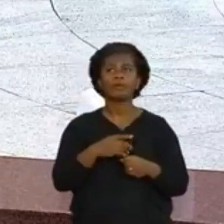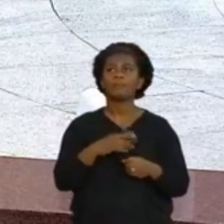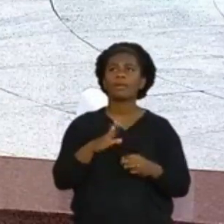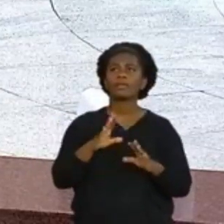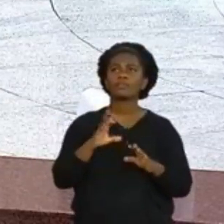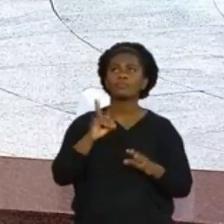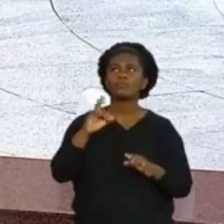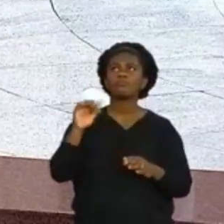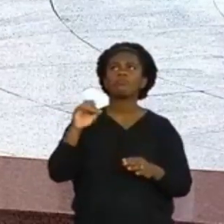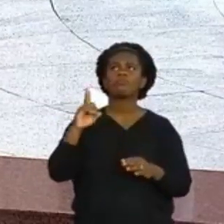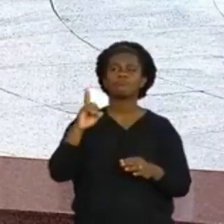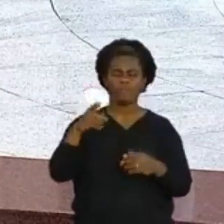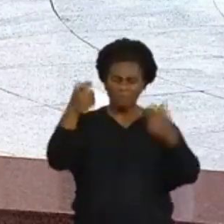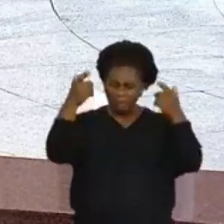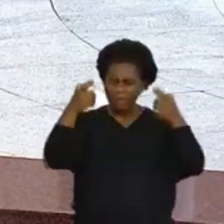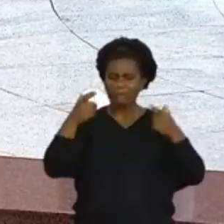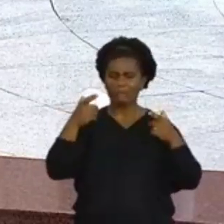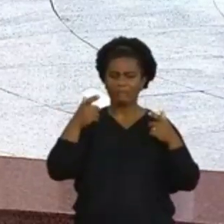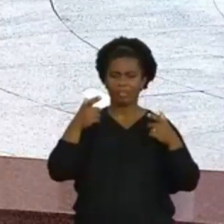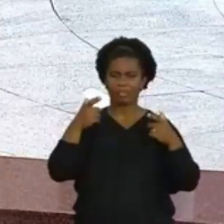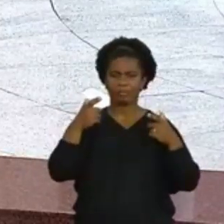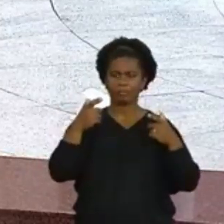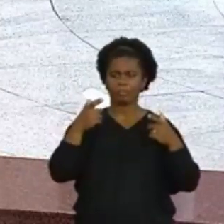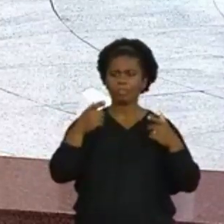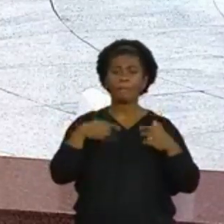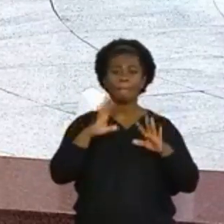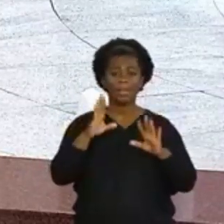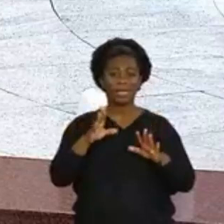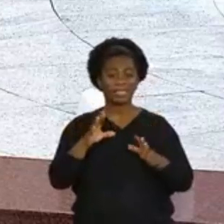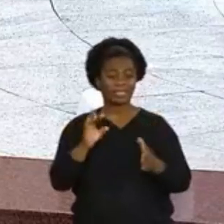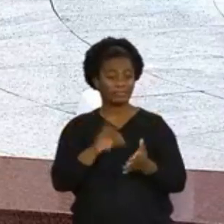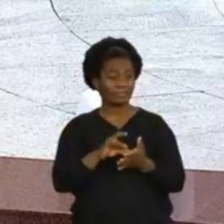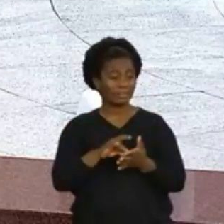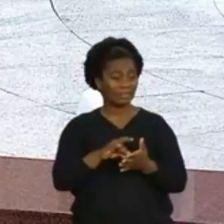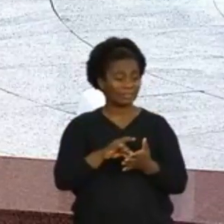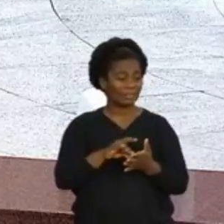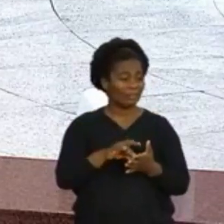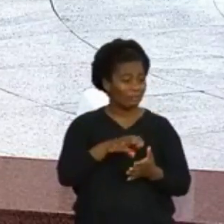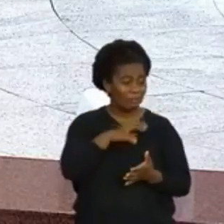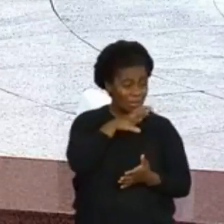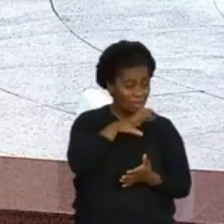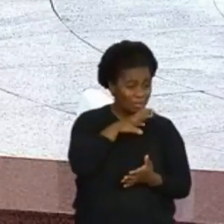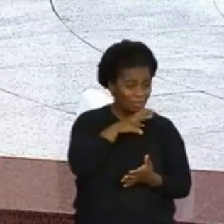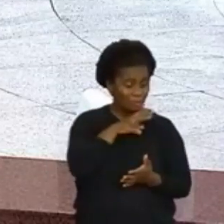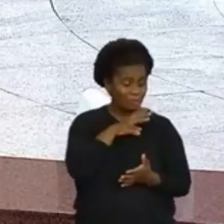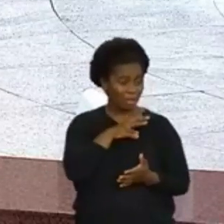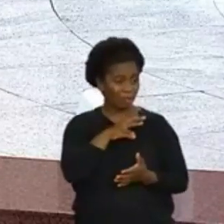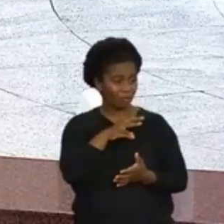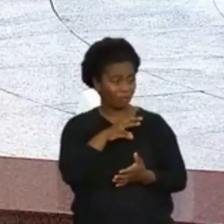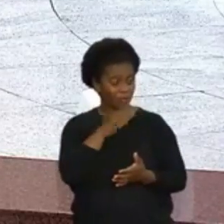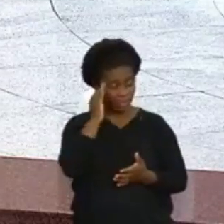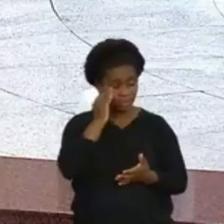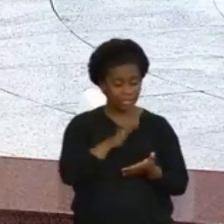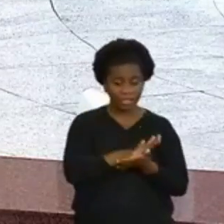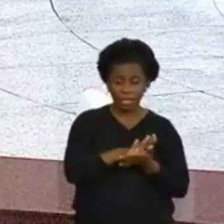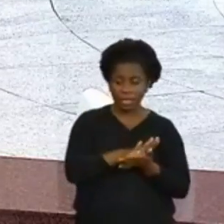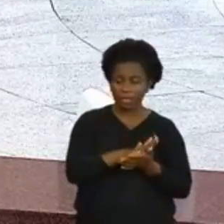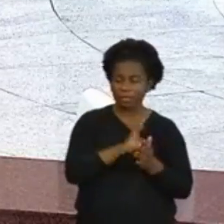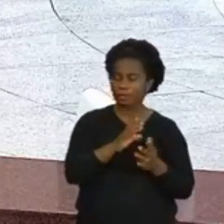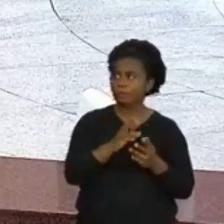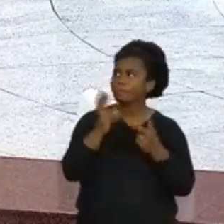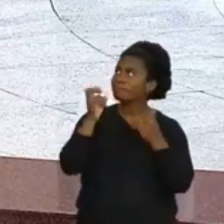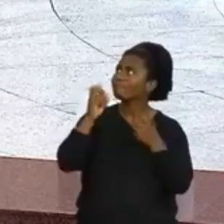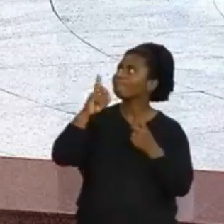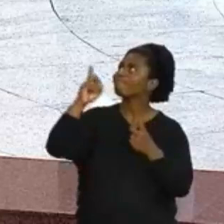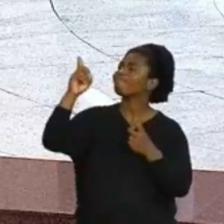entendimento de Deus, deixou de ser um animal. Eu era um animal, não entendia nada. Até que um dia eu olhei para o